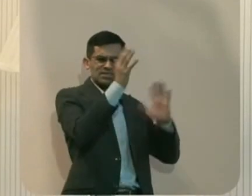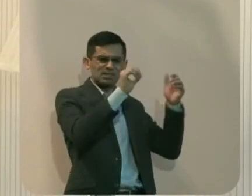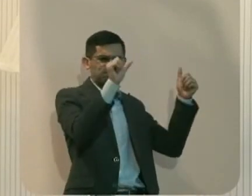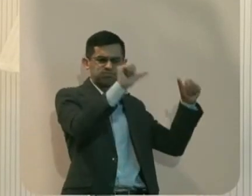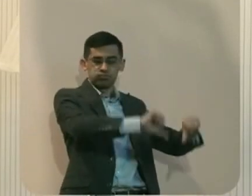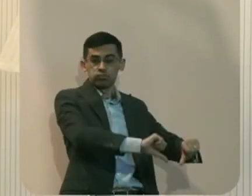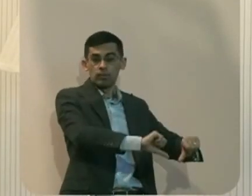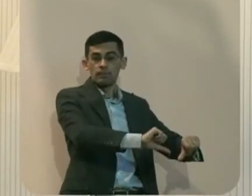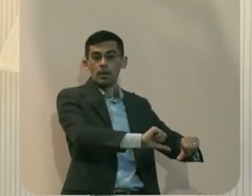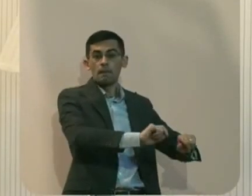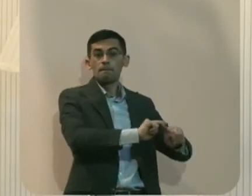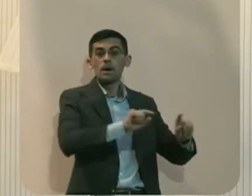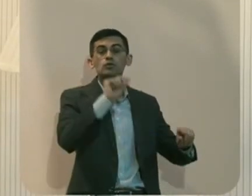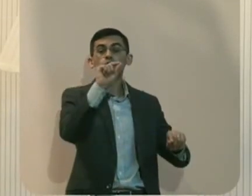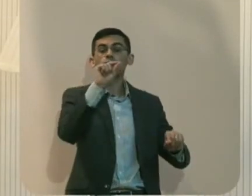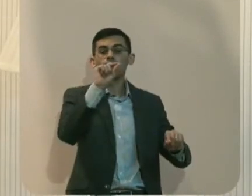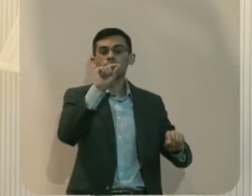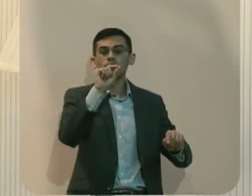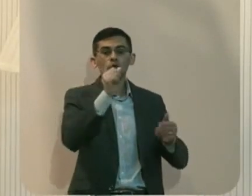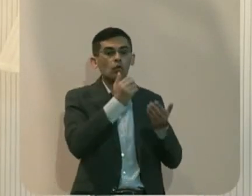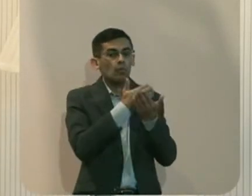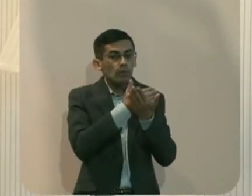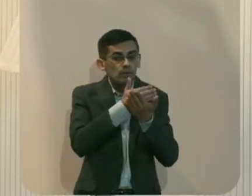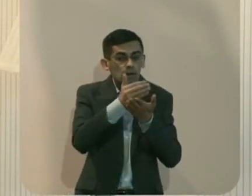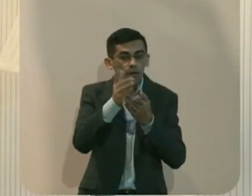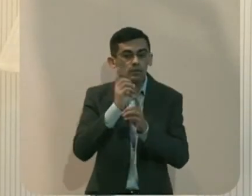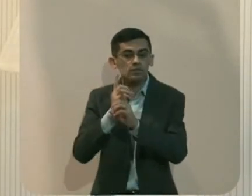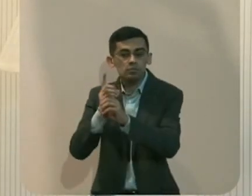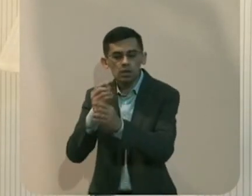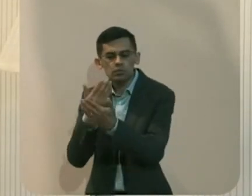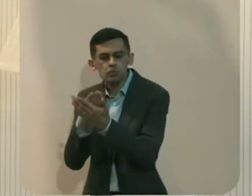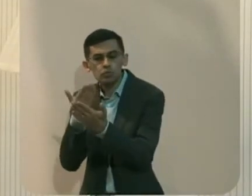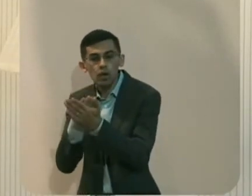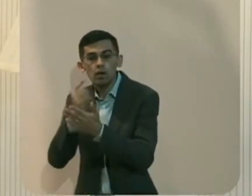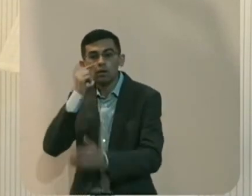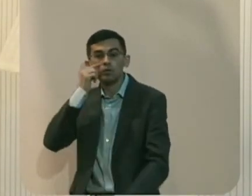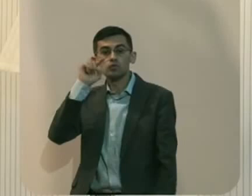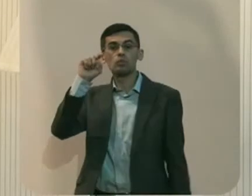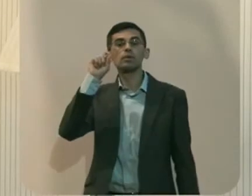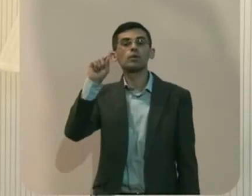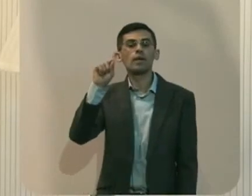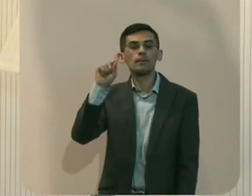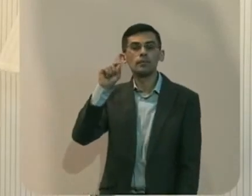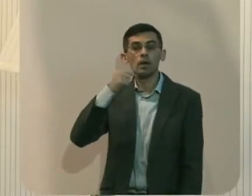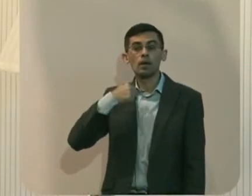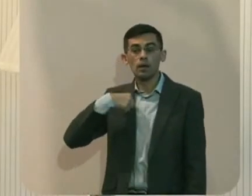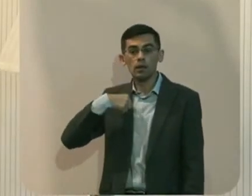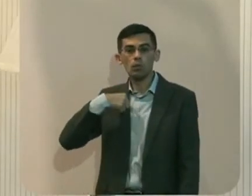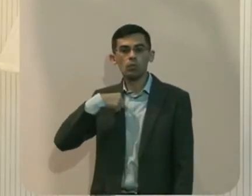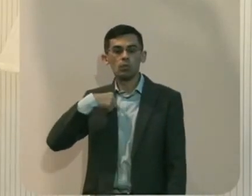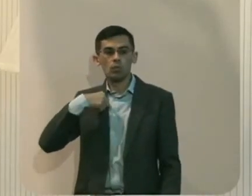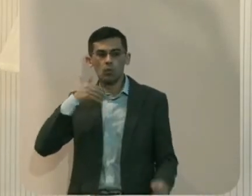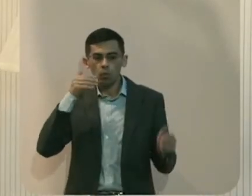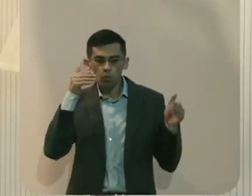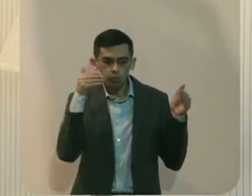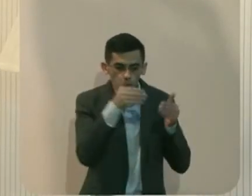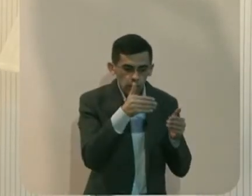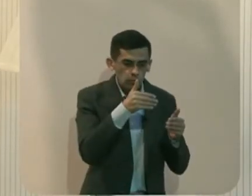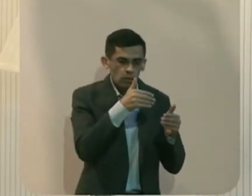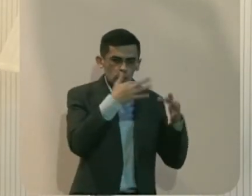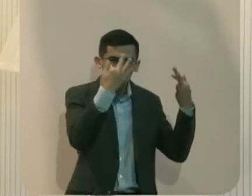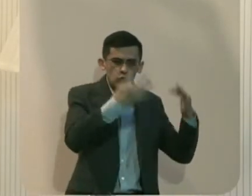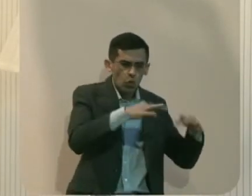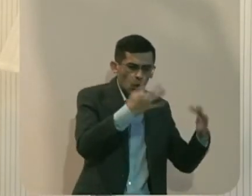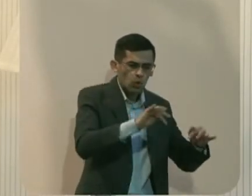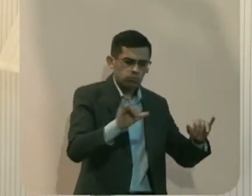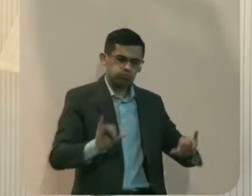minha vida. E de repente eu comecei a fazer o discipulado. E eu descobri que eu estava olhando para a minha dor, eu estava olhando para a